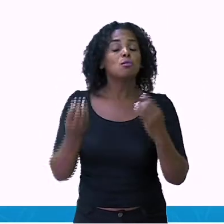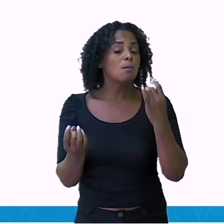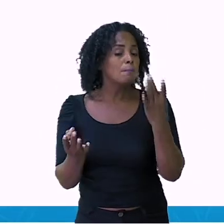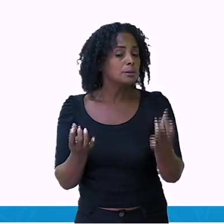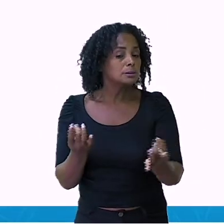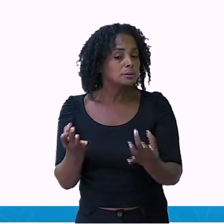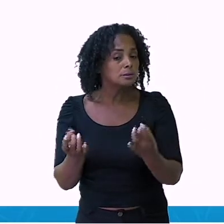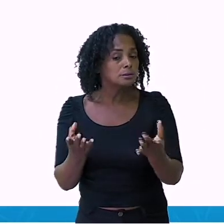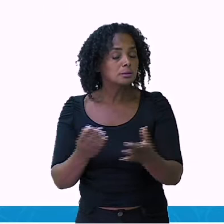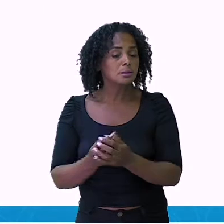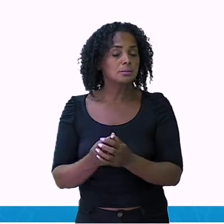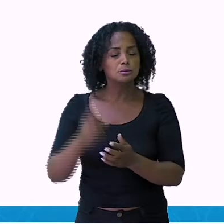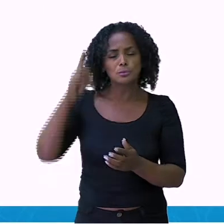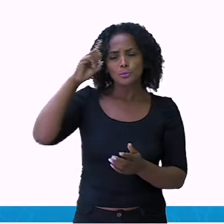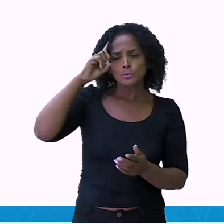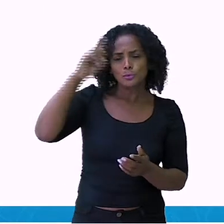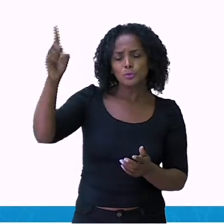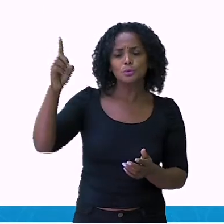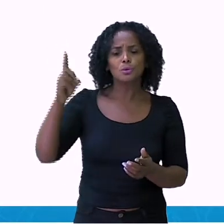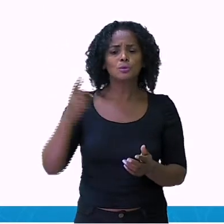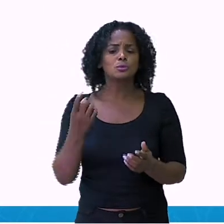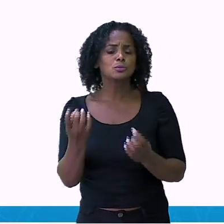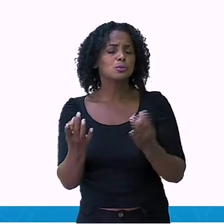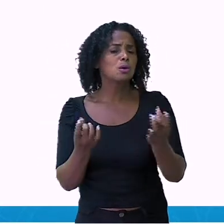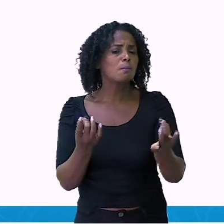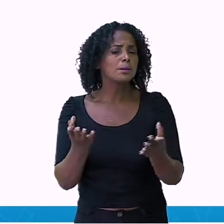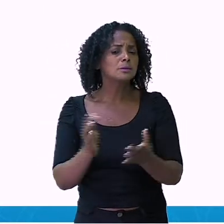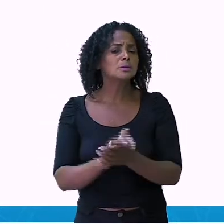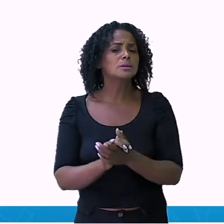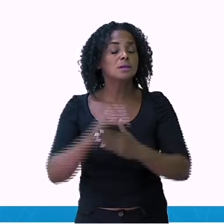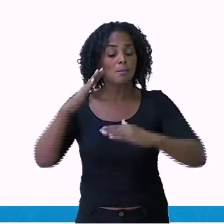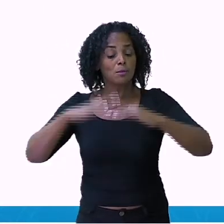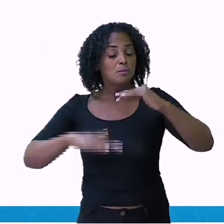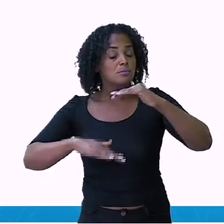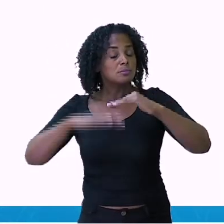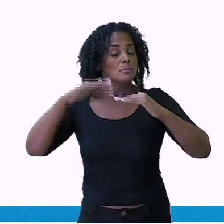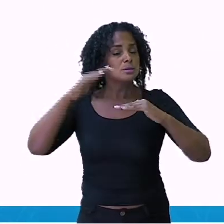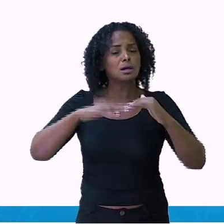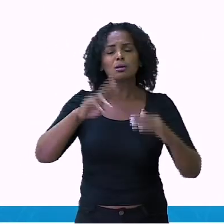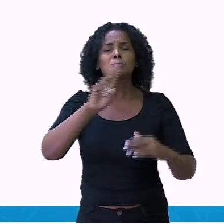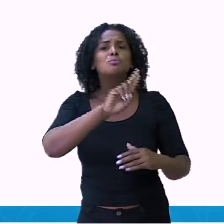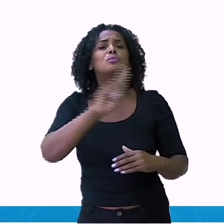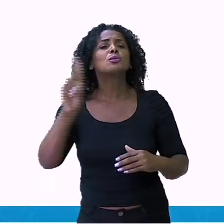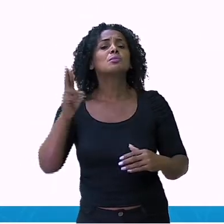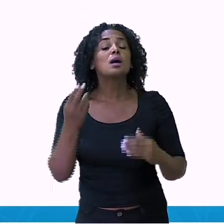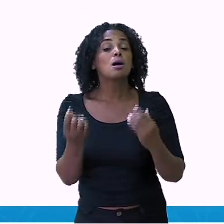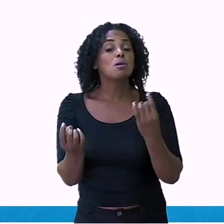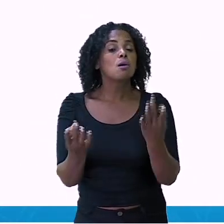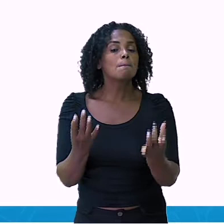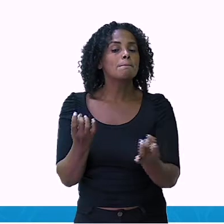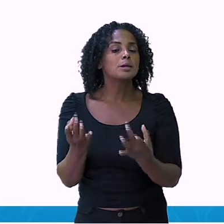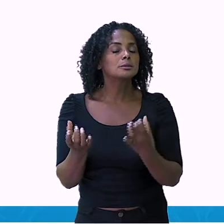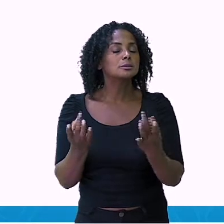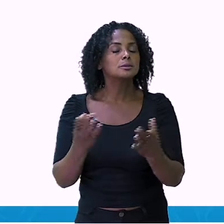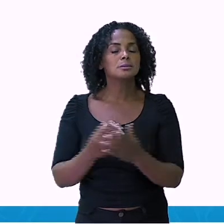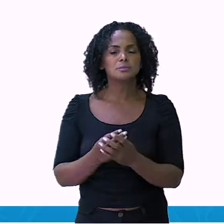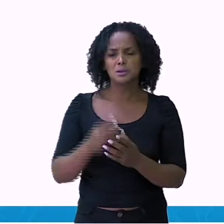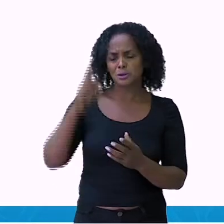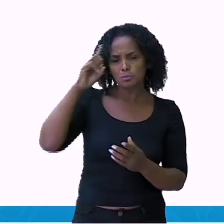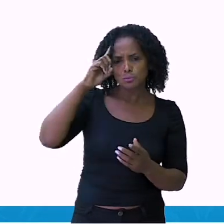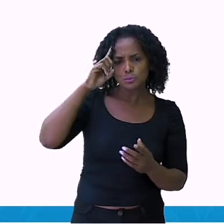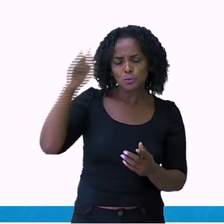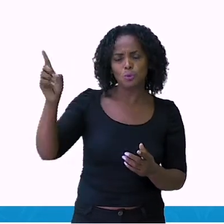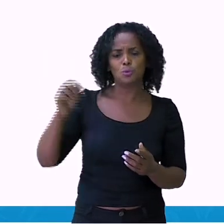dos comércios são mais conhecidos como comerciantes, né? Ou seja, são pessoas que ali, eles são o dono